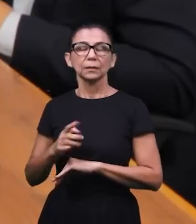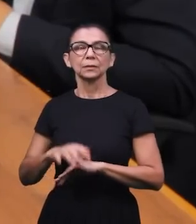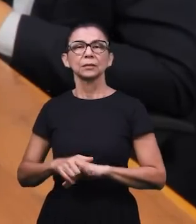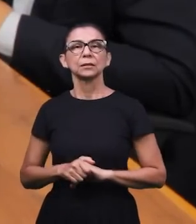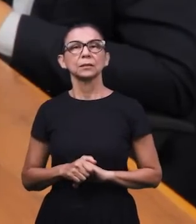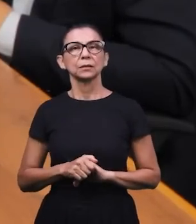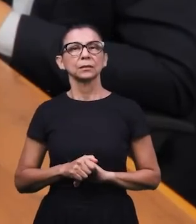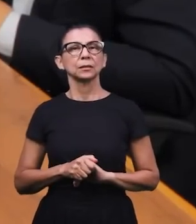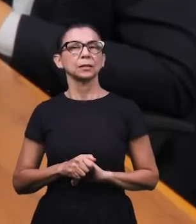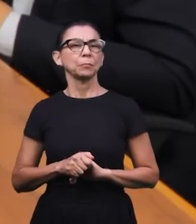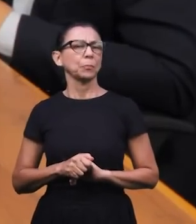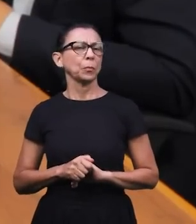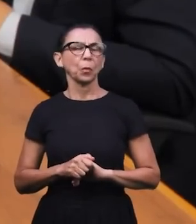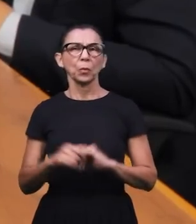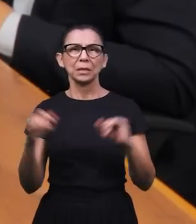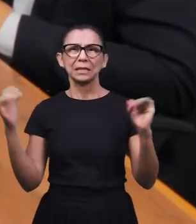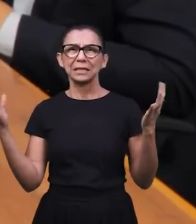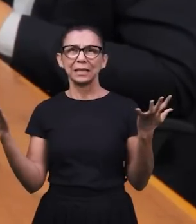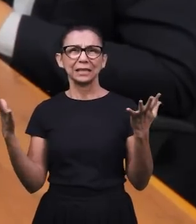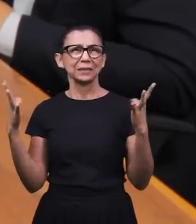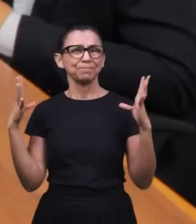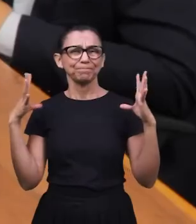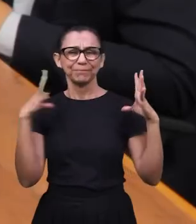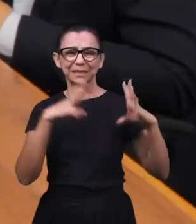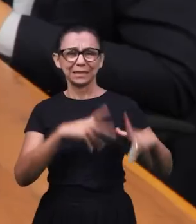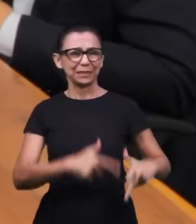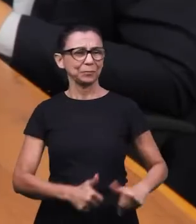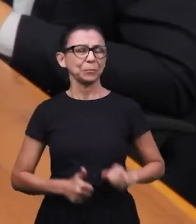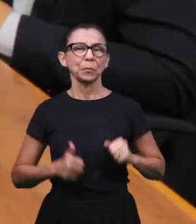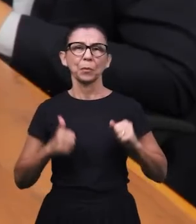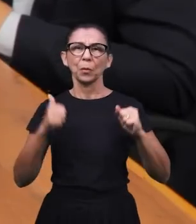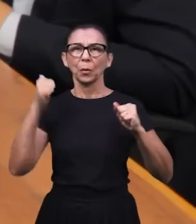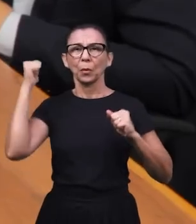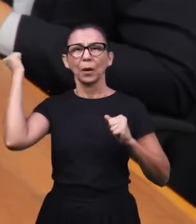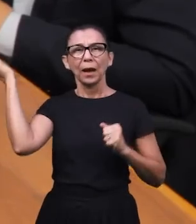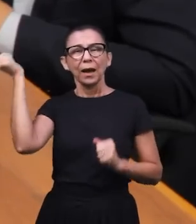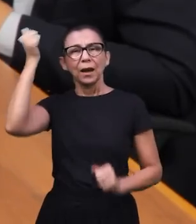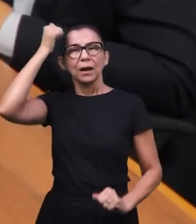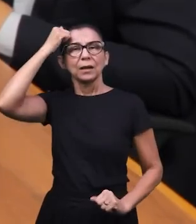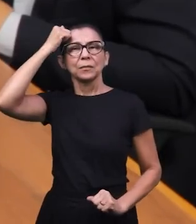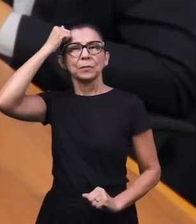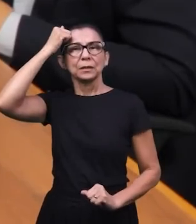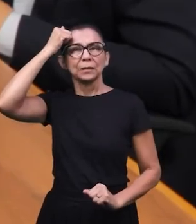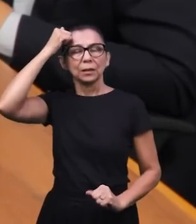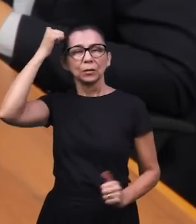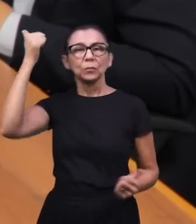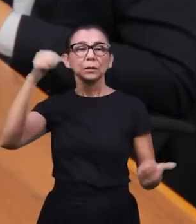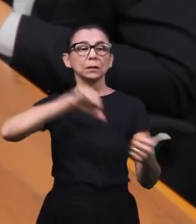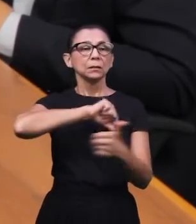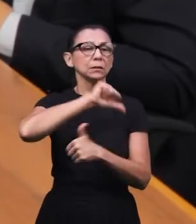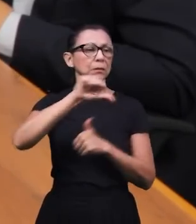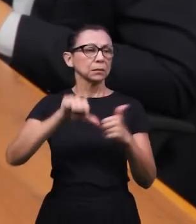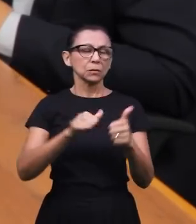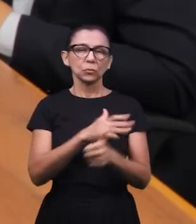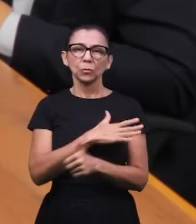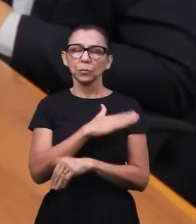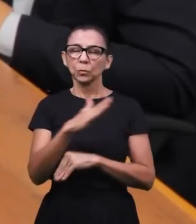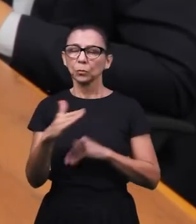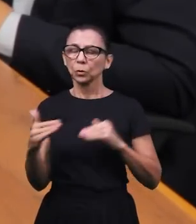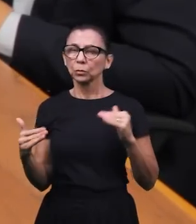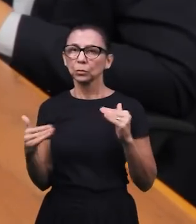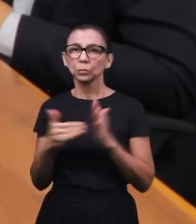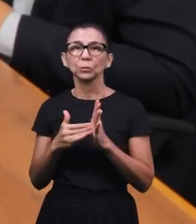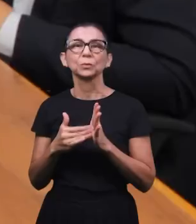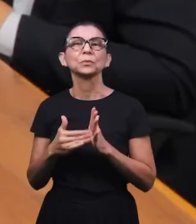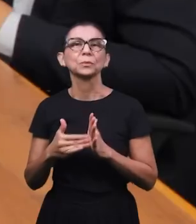tudo ídolo, limpou tudo que está fazendo de errado, porque arrependimento é com mudança, né? Então ele mudou tudo, acertou